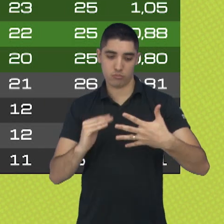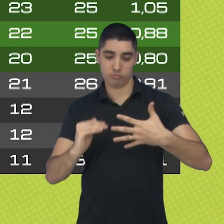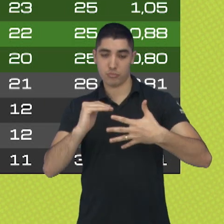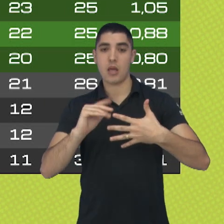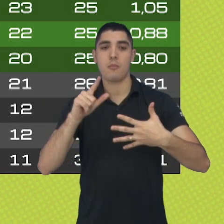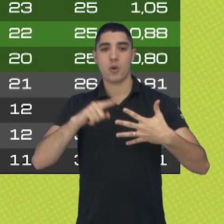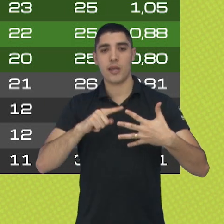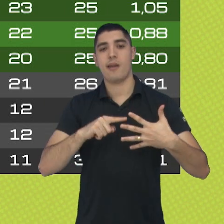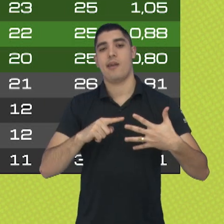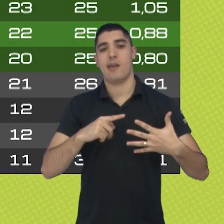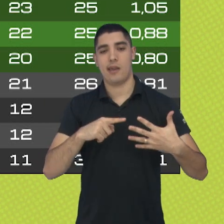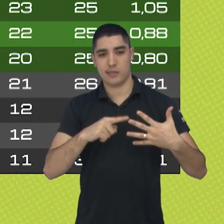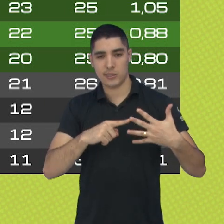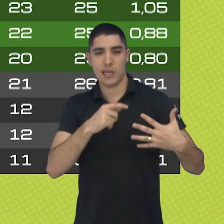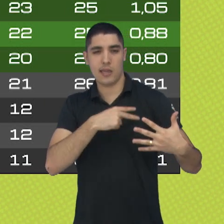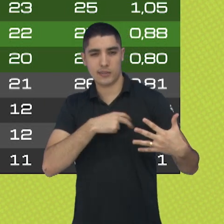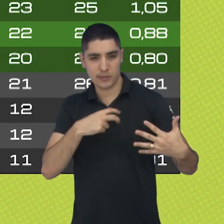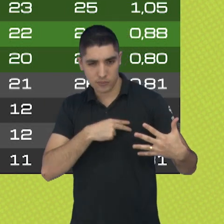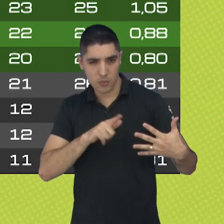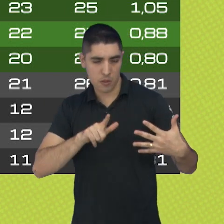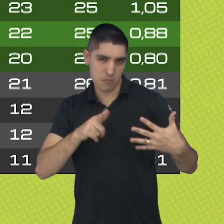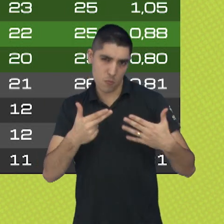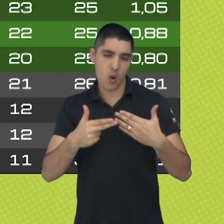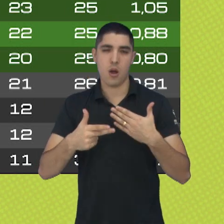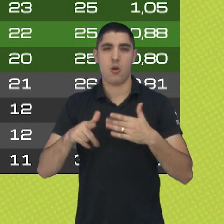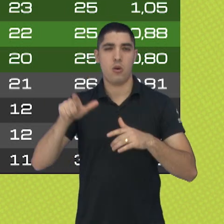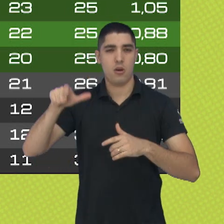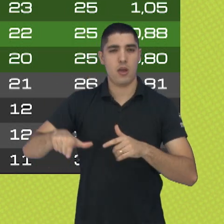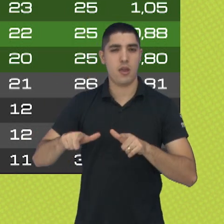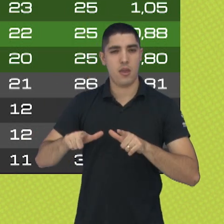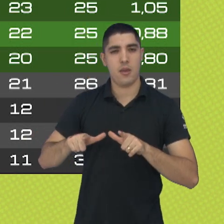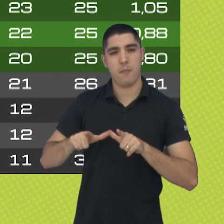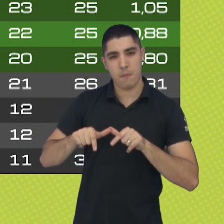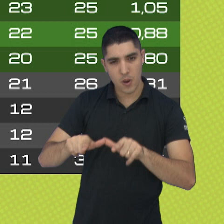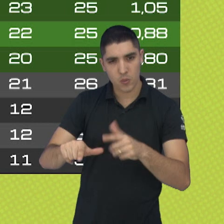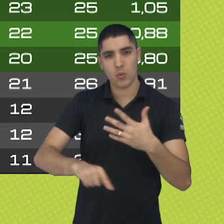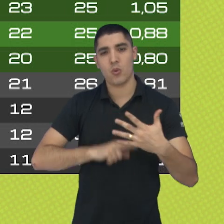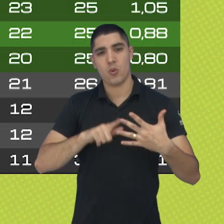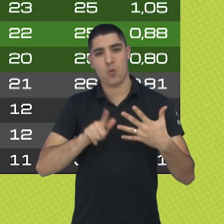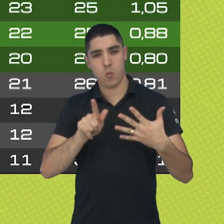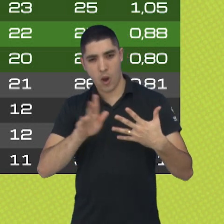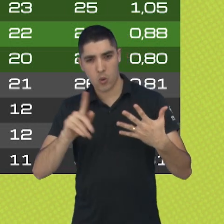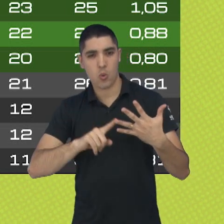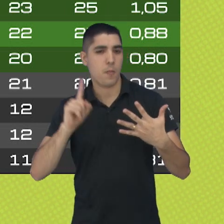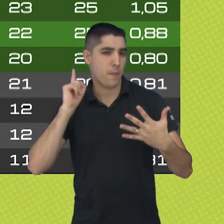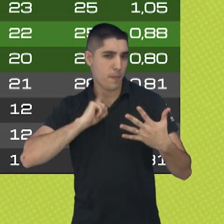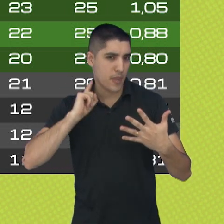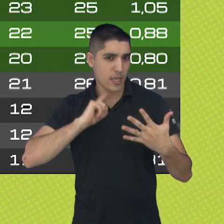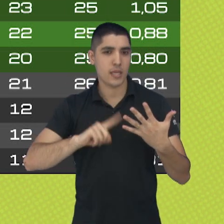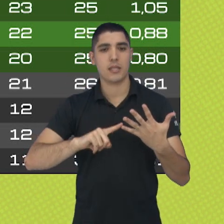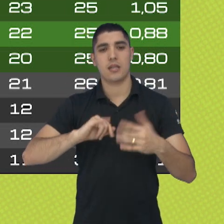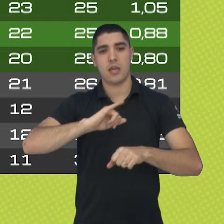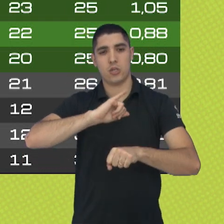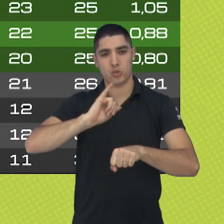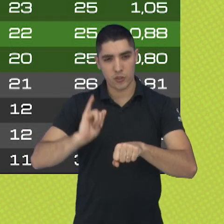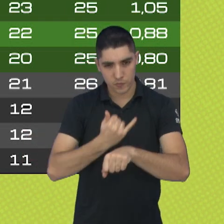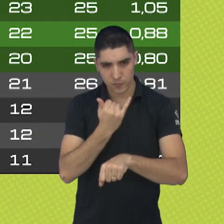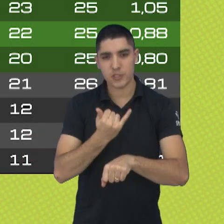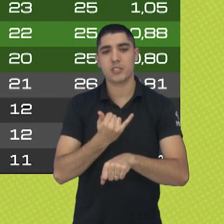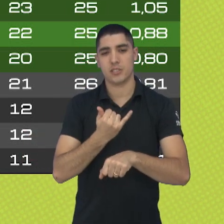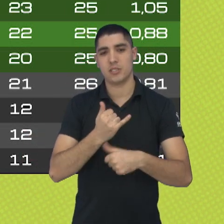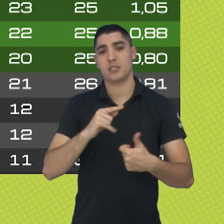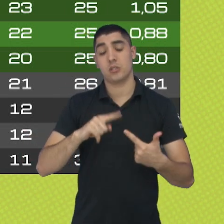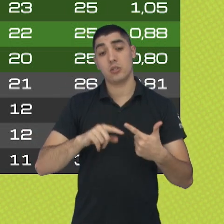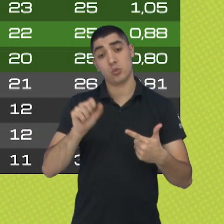SESI, Guarulhos, Minas, o Joinville, que perdeu, mas permanece aí na sexta posição, mas poderá ser ultrapassado pelo Suzano, pelo